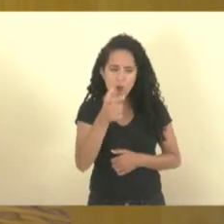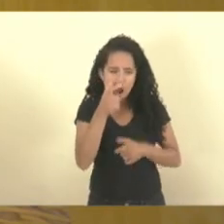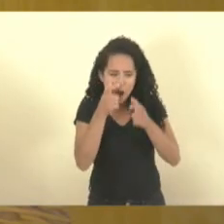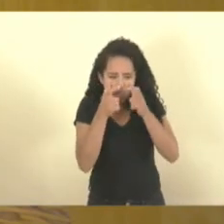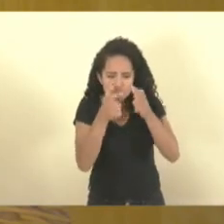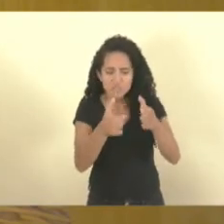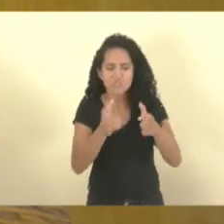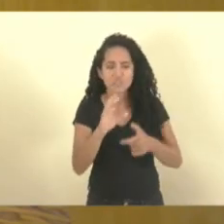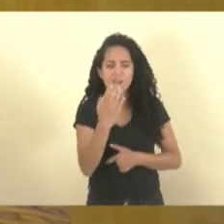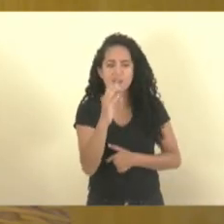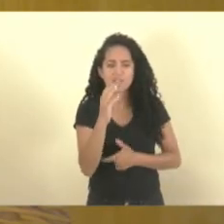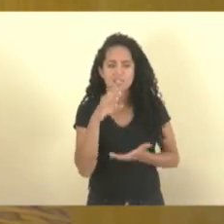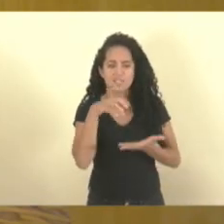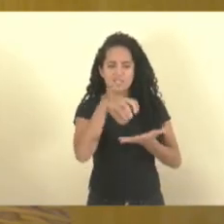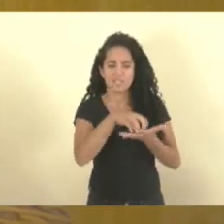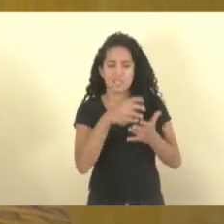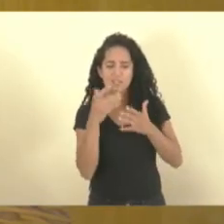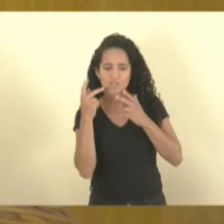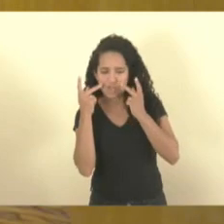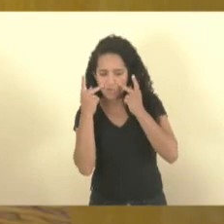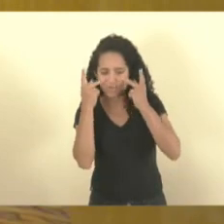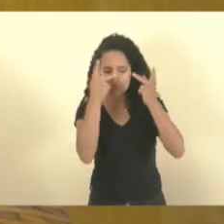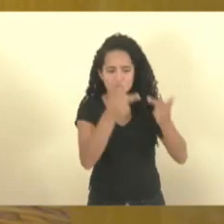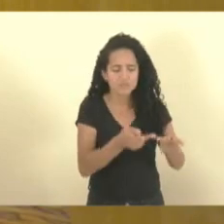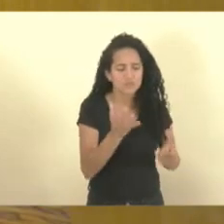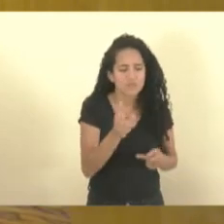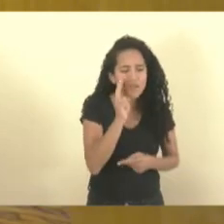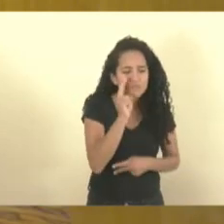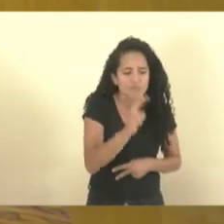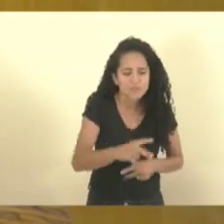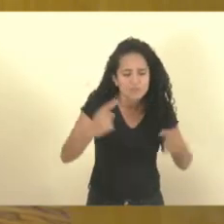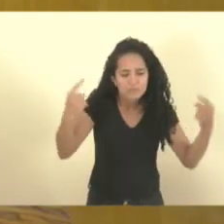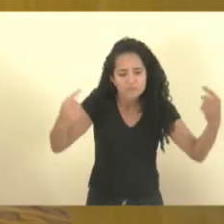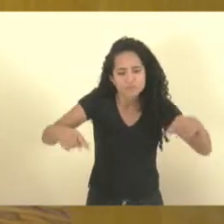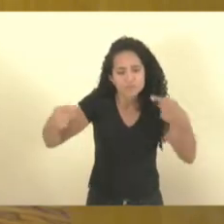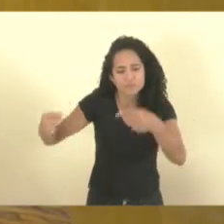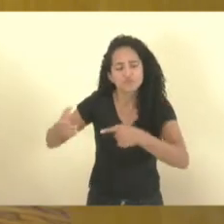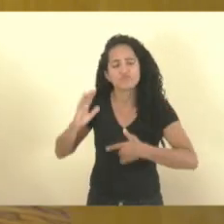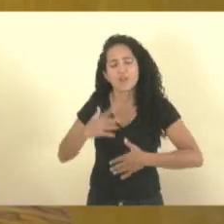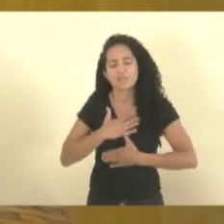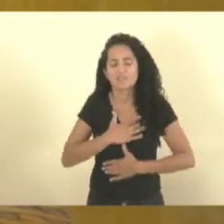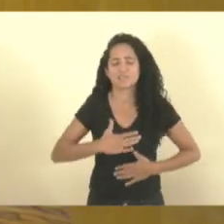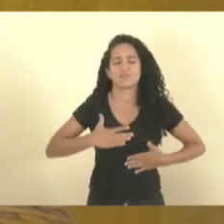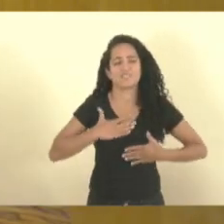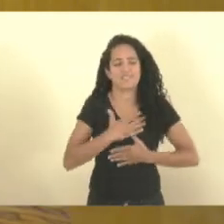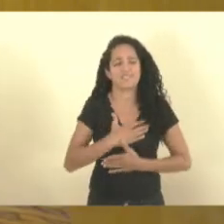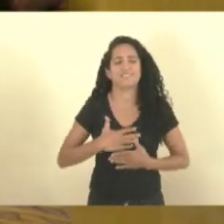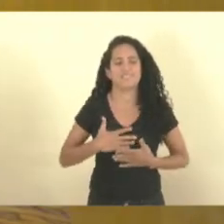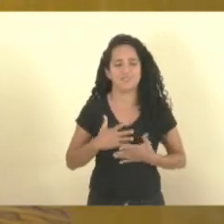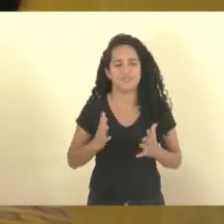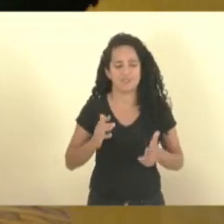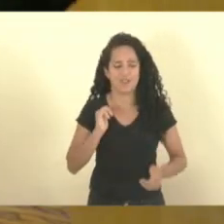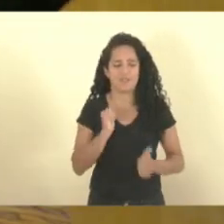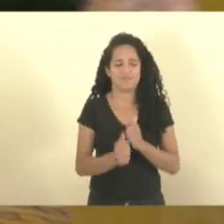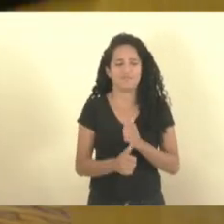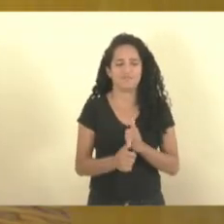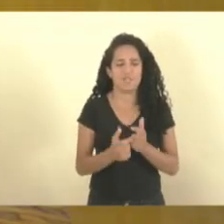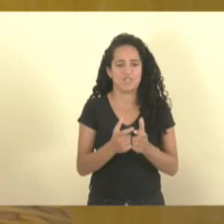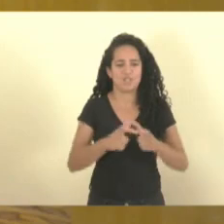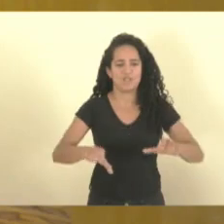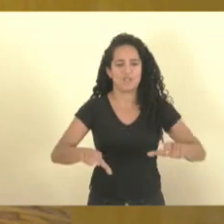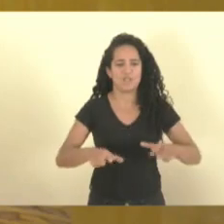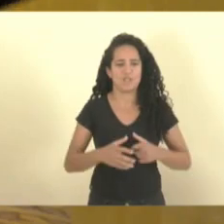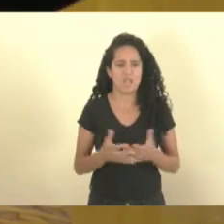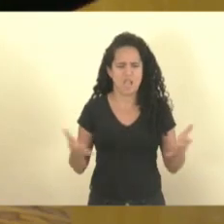em Cariacica Sede. Para mim é uma honra, para mim é uma satisfação. Agora não pode é alguém querer